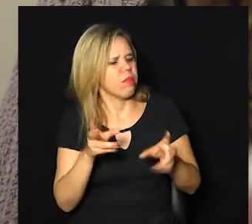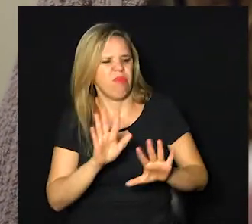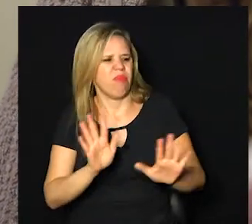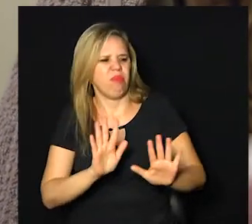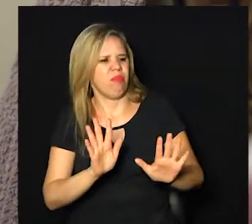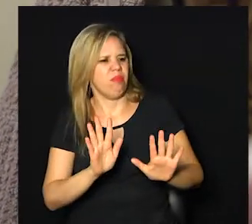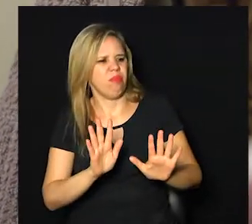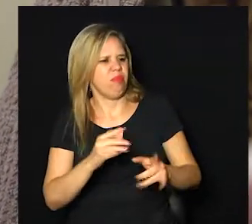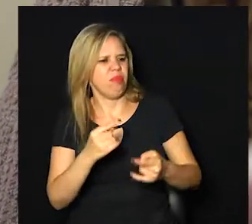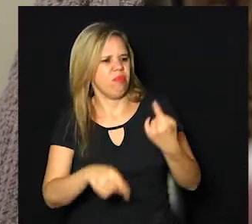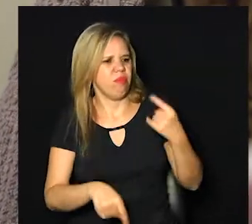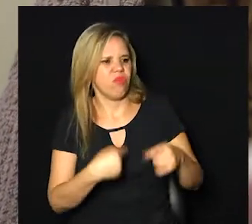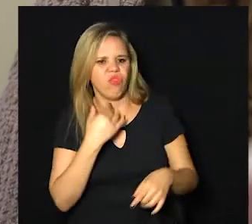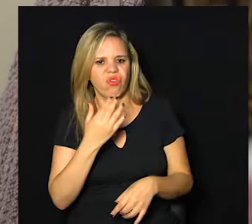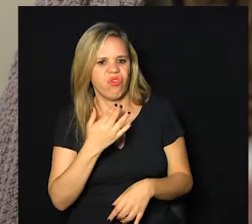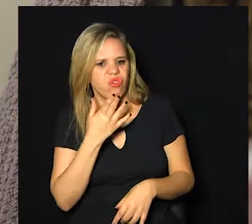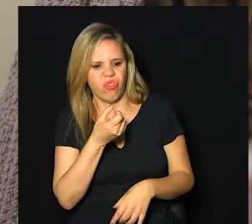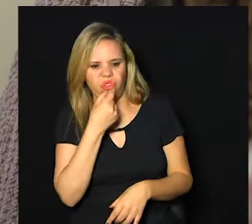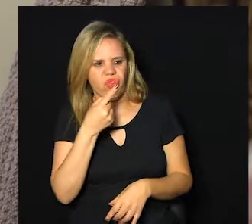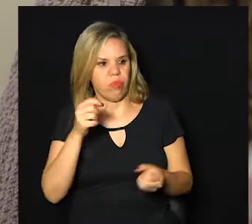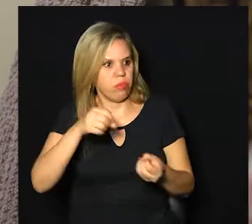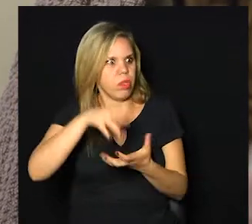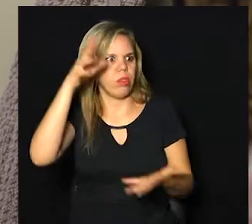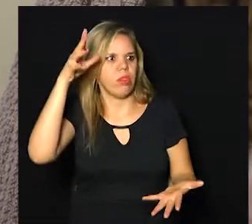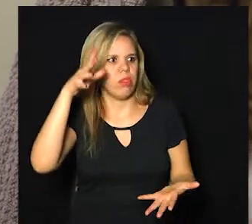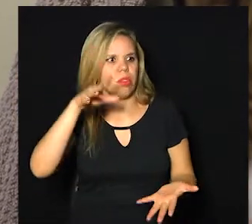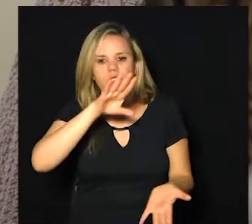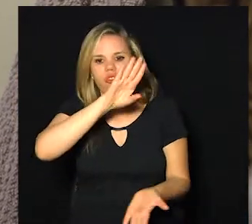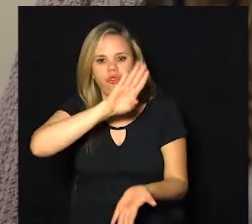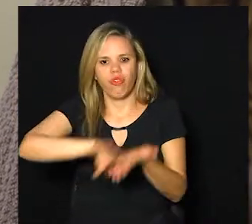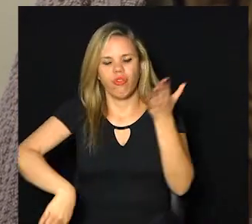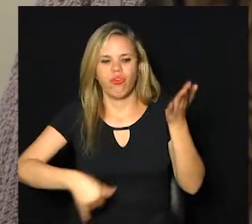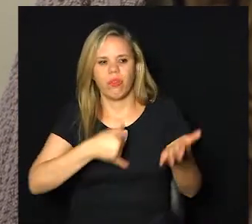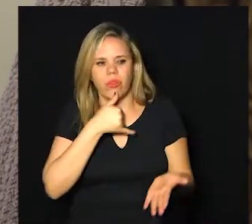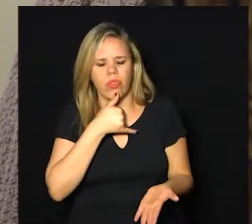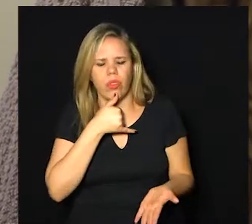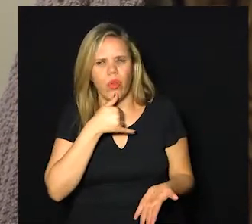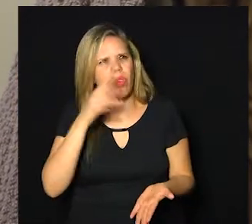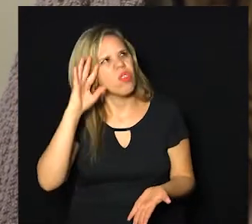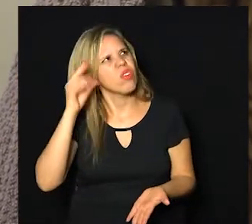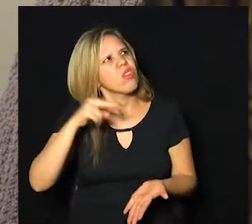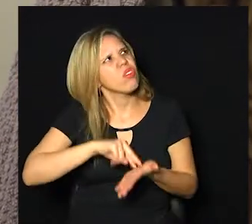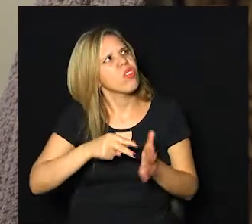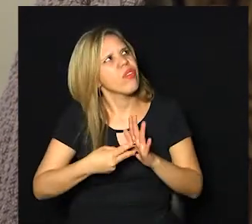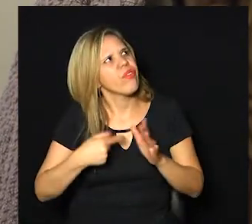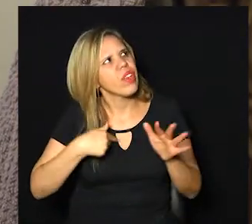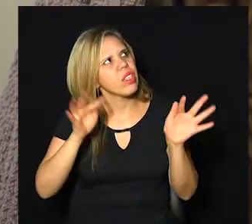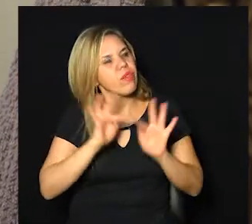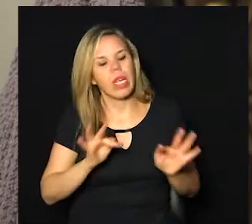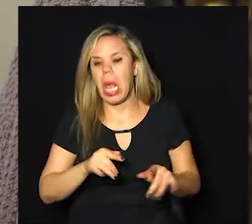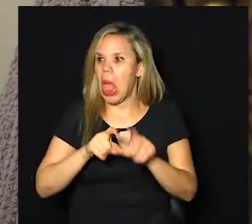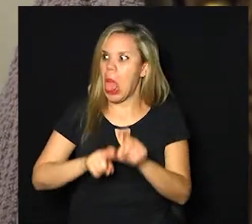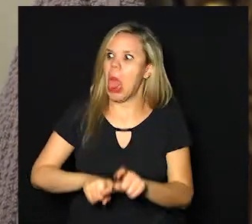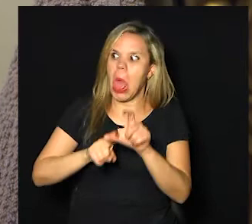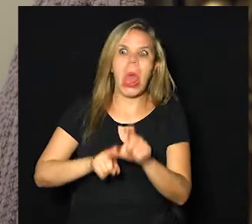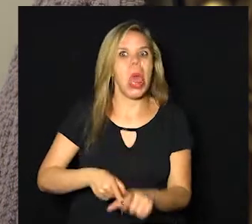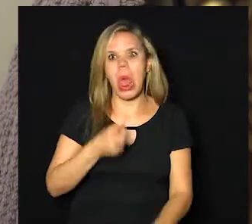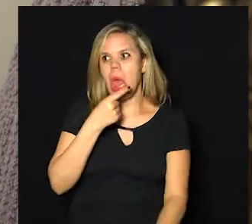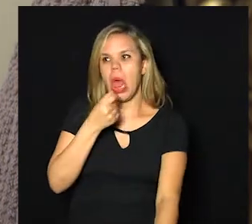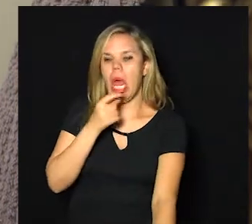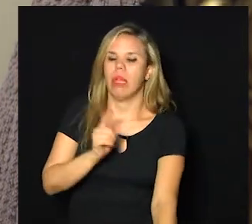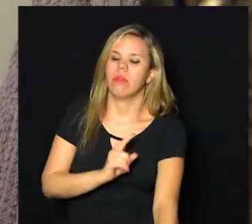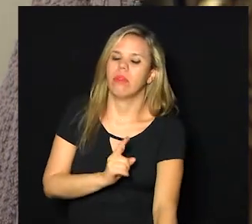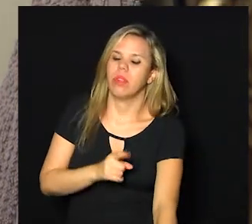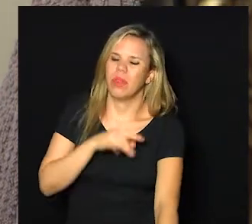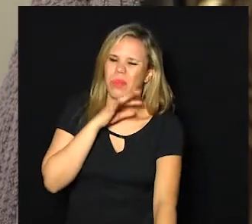bem assim. Não adianta, não tem pílula mágica para isso. Então, eu preciso entender o que me faz feliz. E você não Então, pode depender de um remédio,